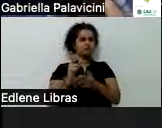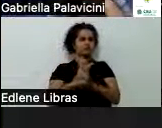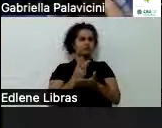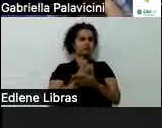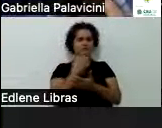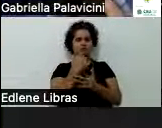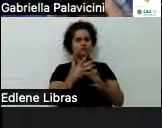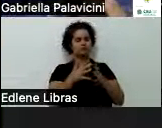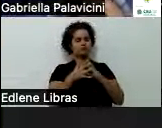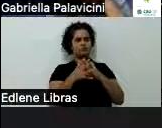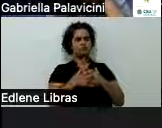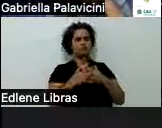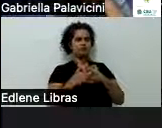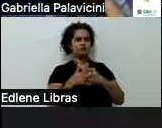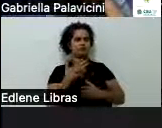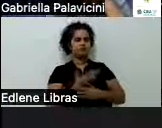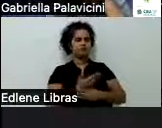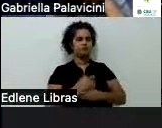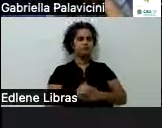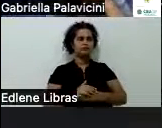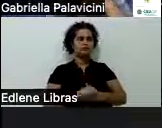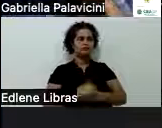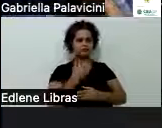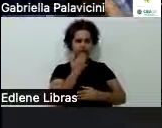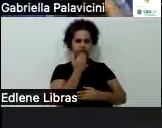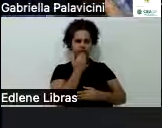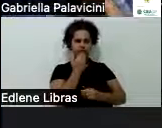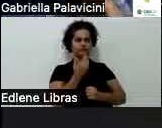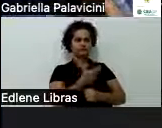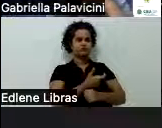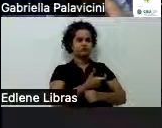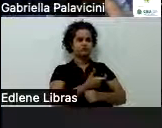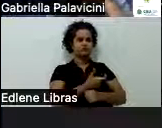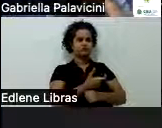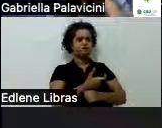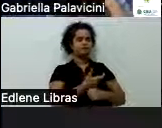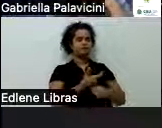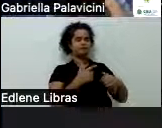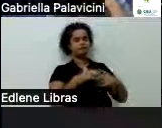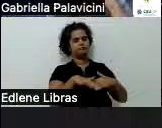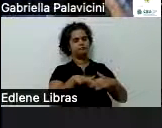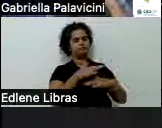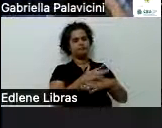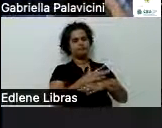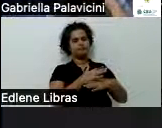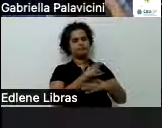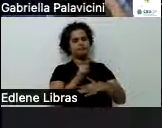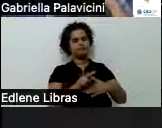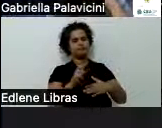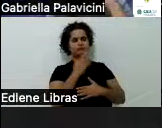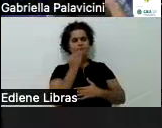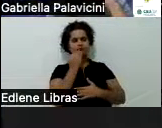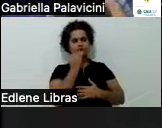são lugares que estão imbricados no tecido urbano e que as pessoas usam para uma refeição